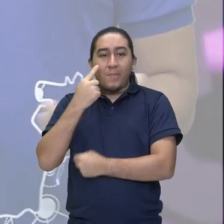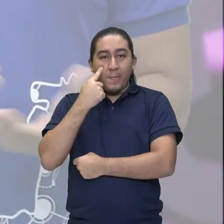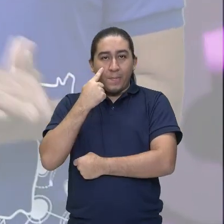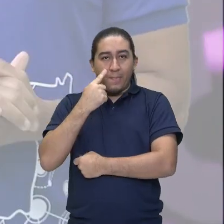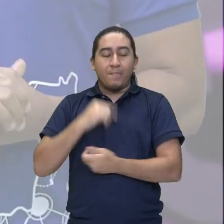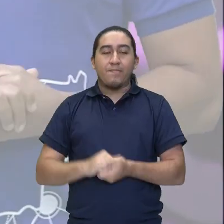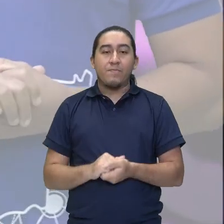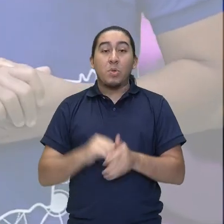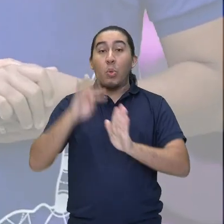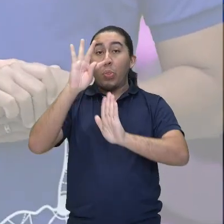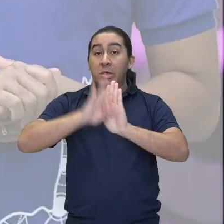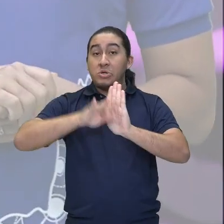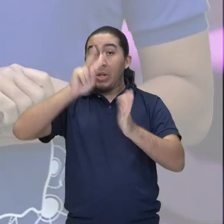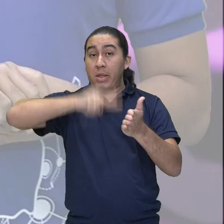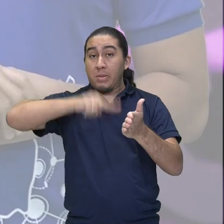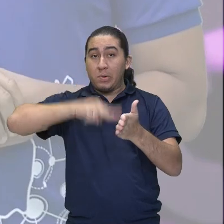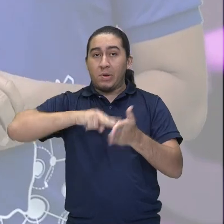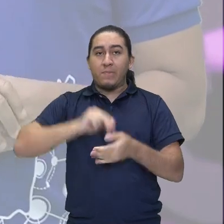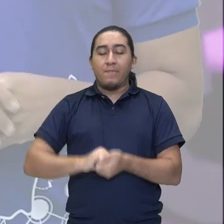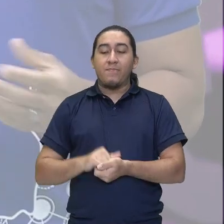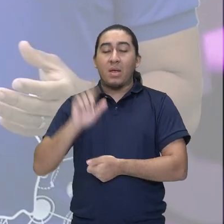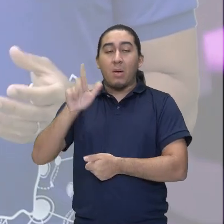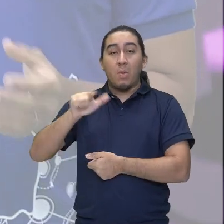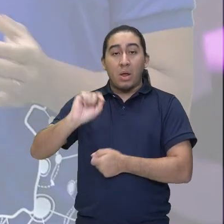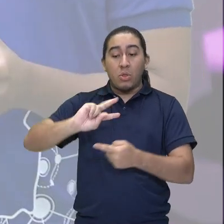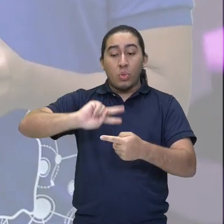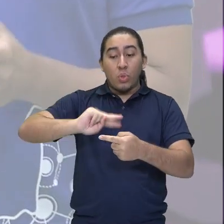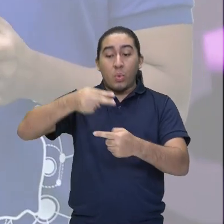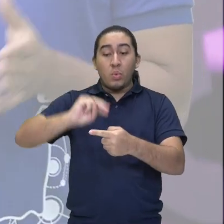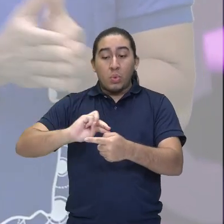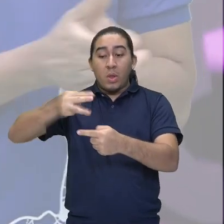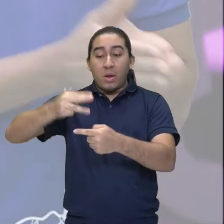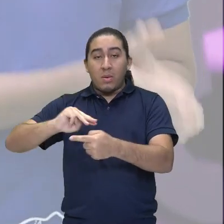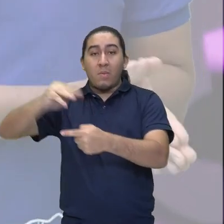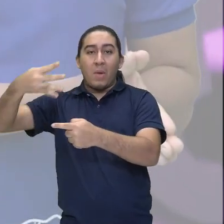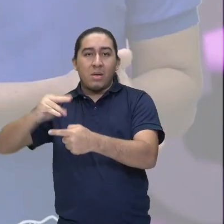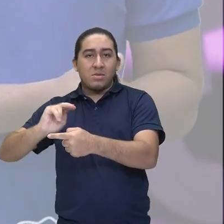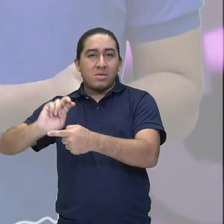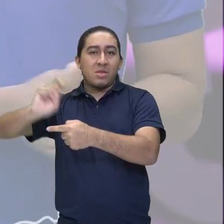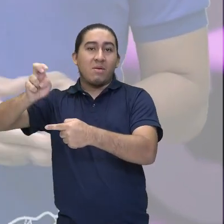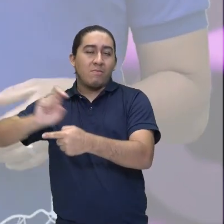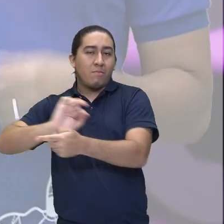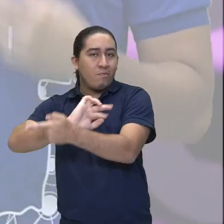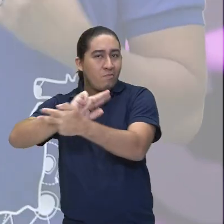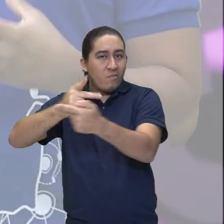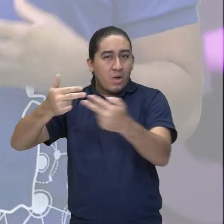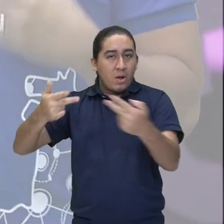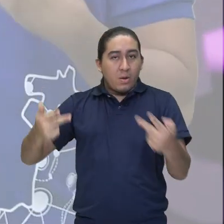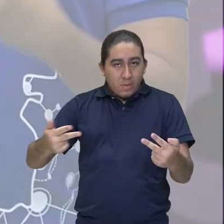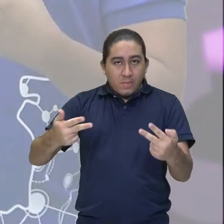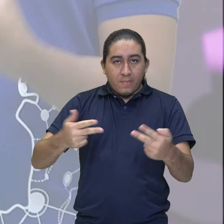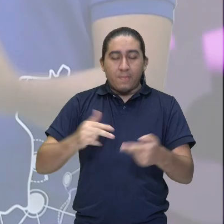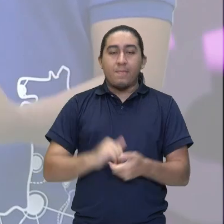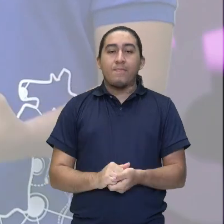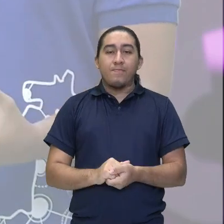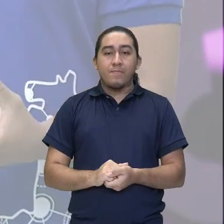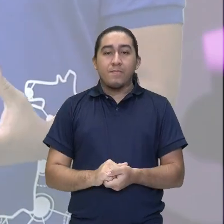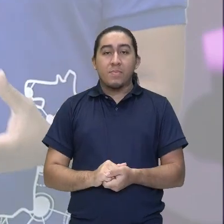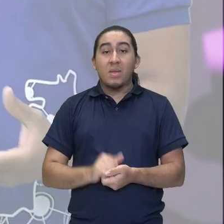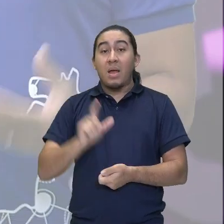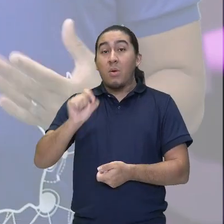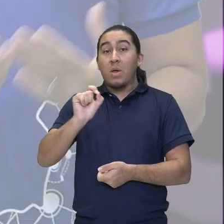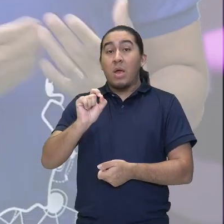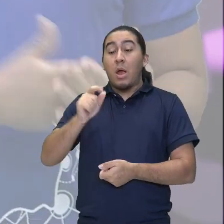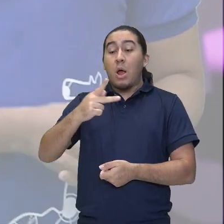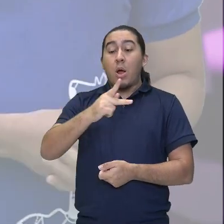ou potência, né? A potência é o resultado da operação chamada de potenciação. Então, a potência será o